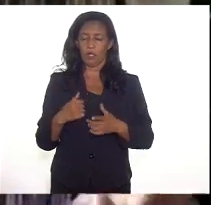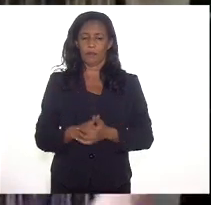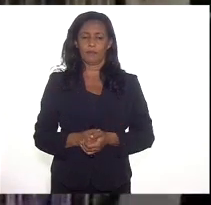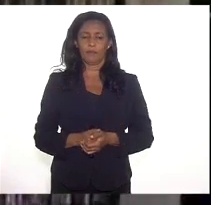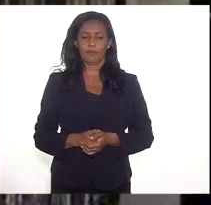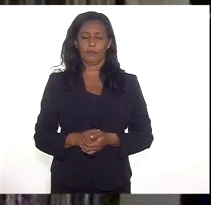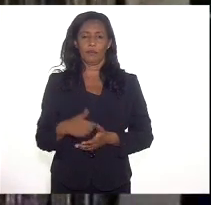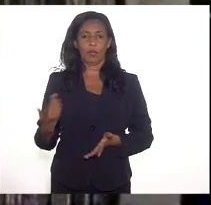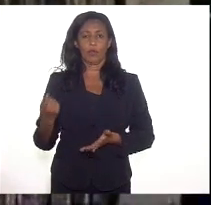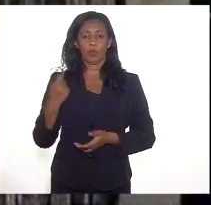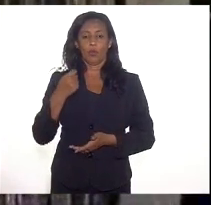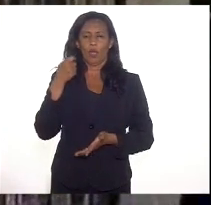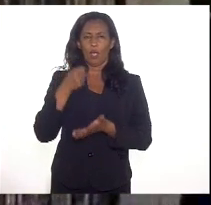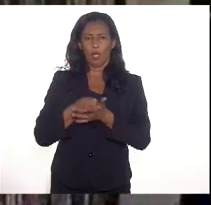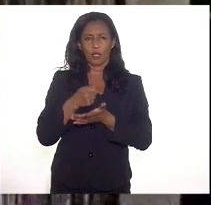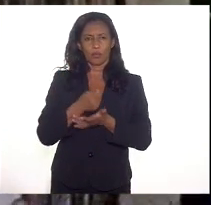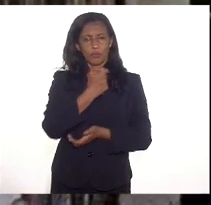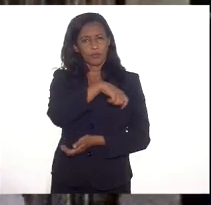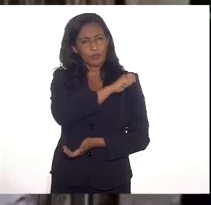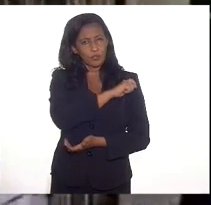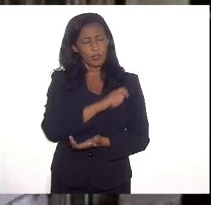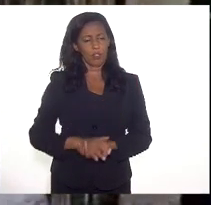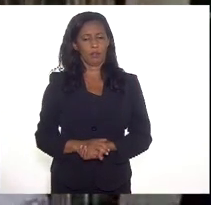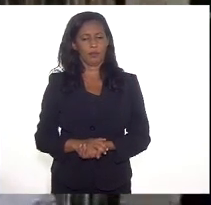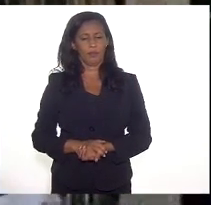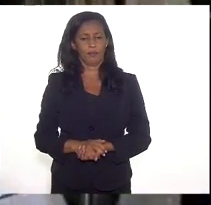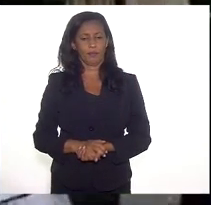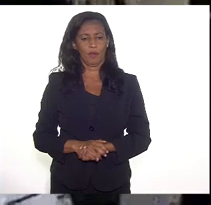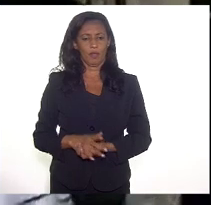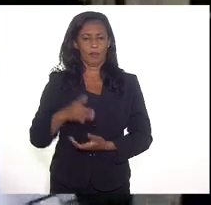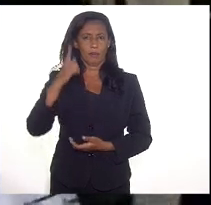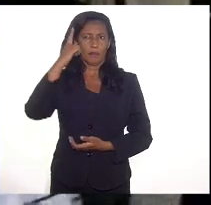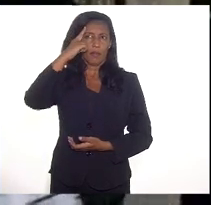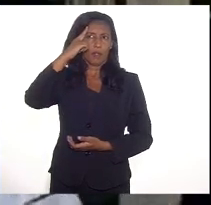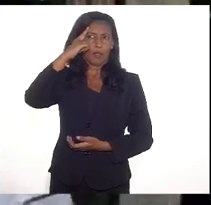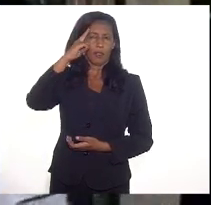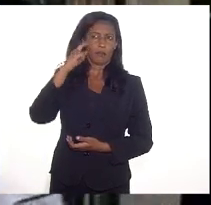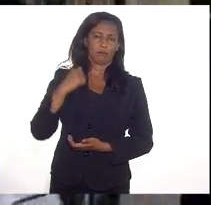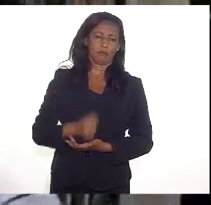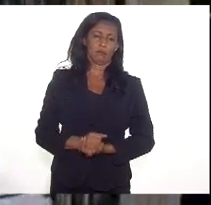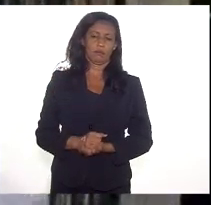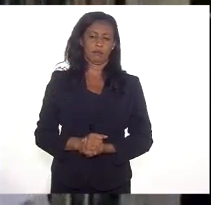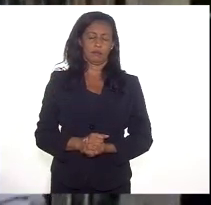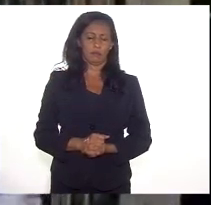o regime de recuperação fiscal significa sair fazendo...